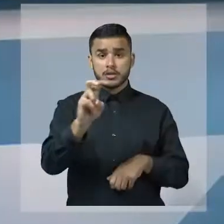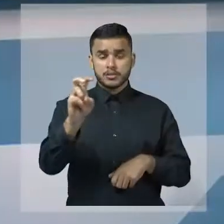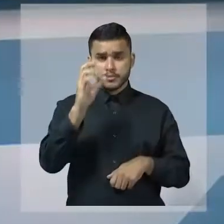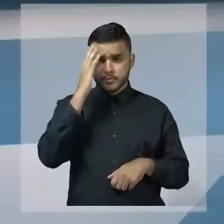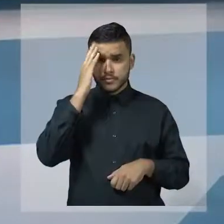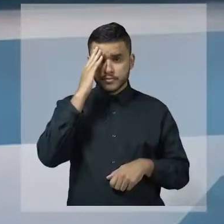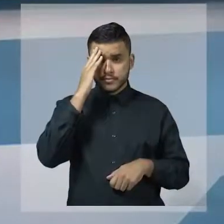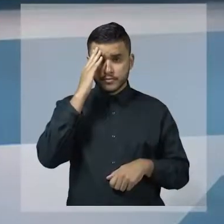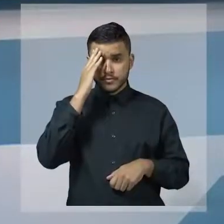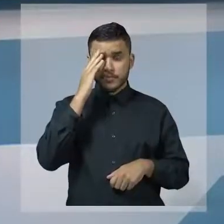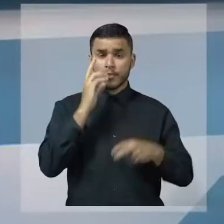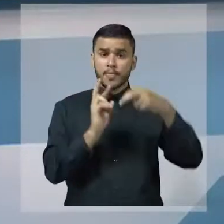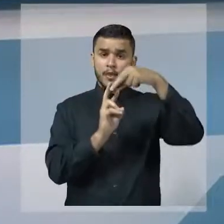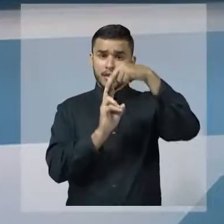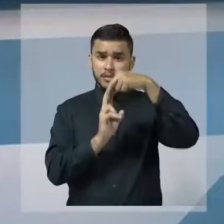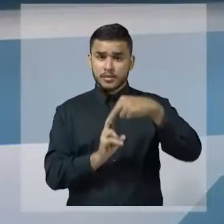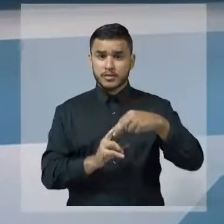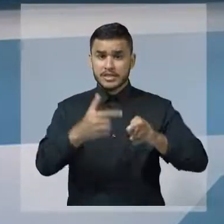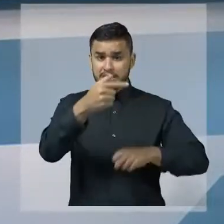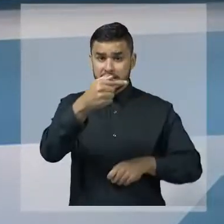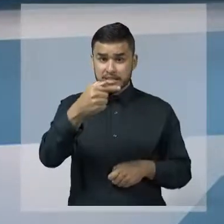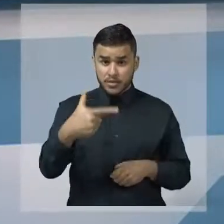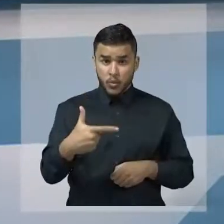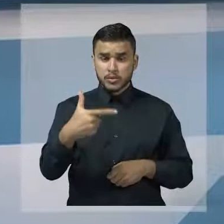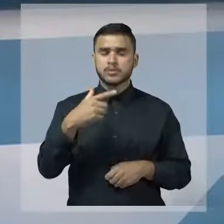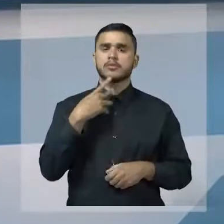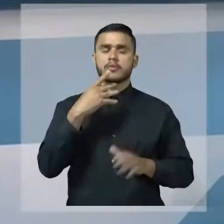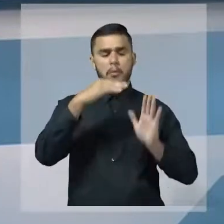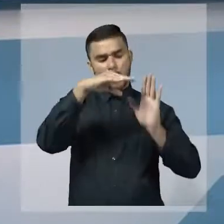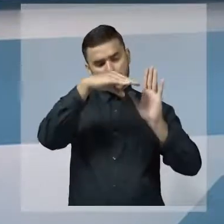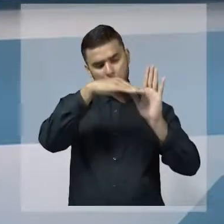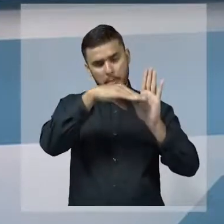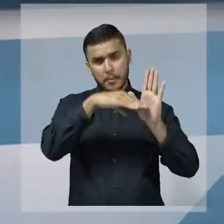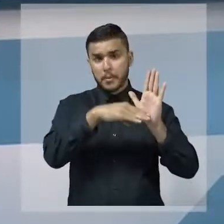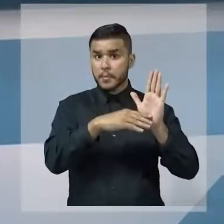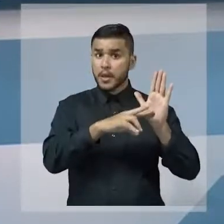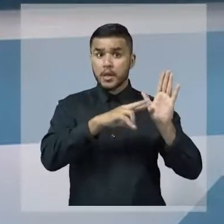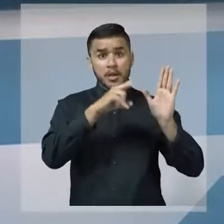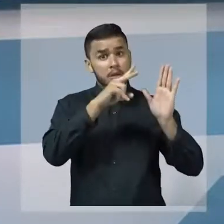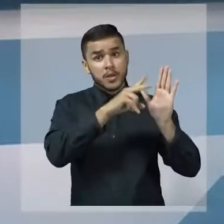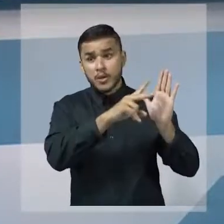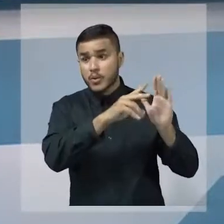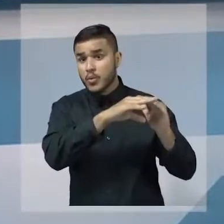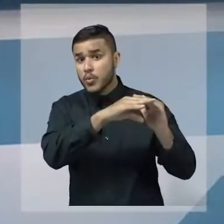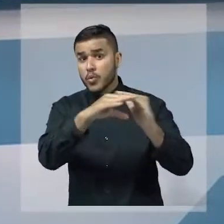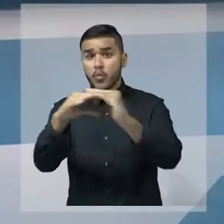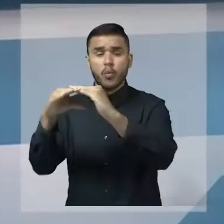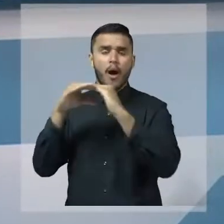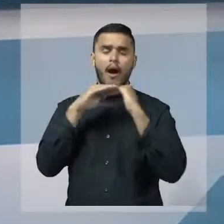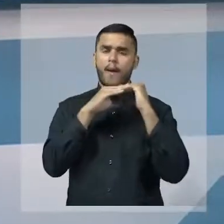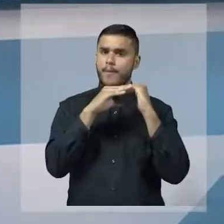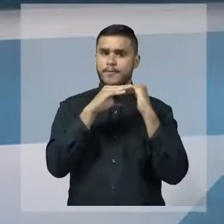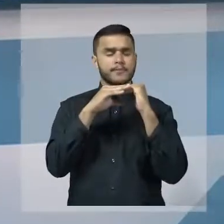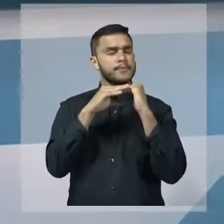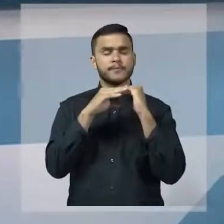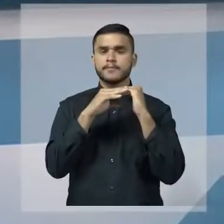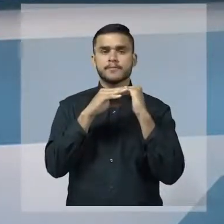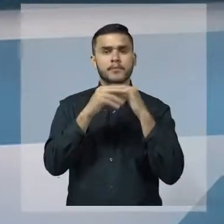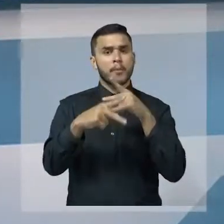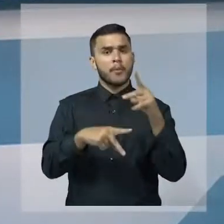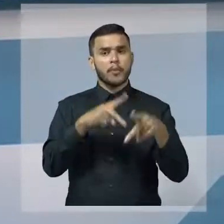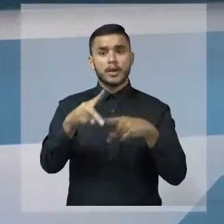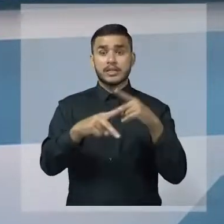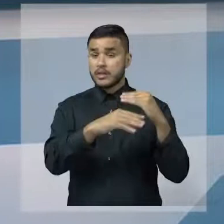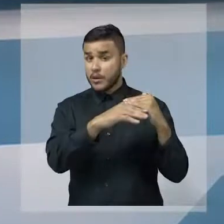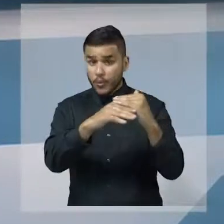72 incisos e parágrafos que falam sobre isso. É a mesma Constituição que obriga também a este cidadão, que determina a